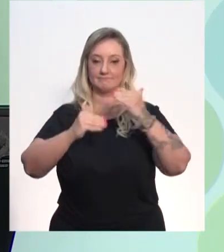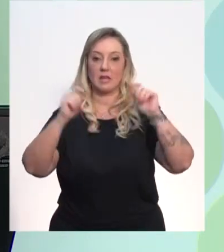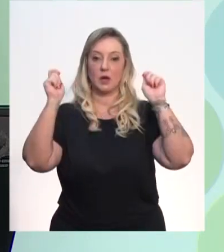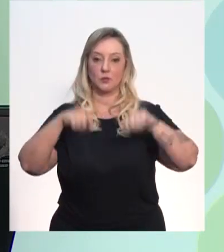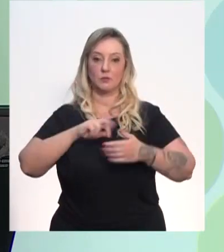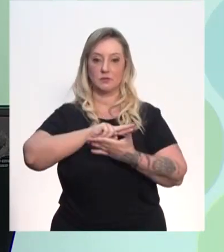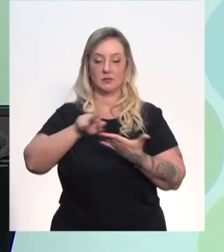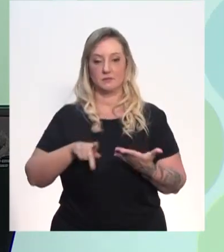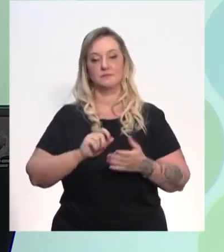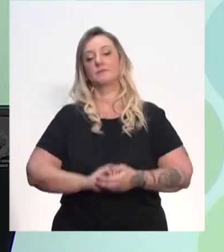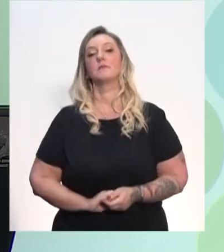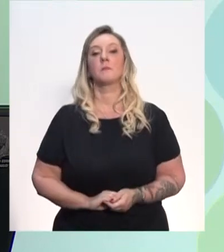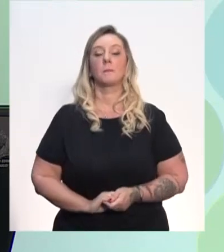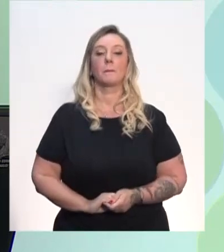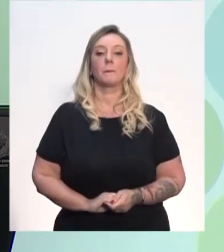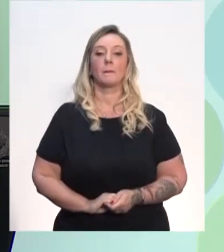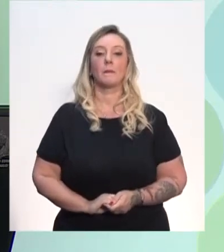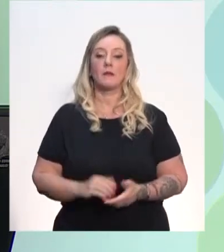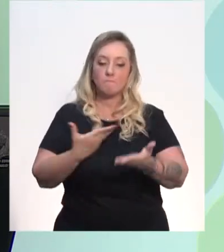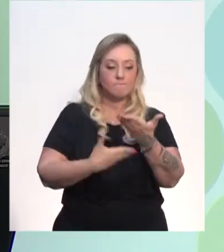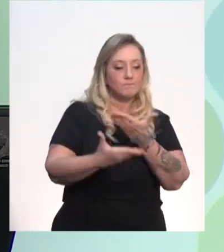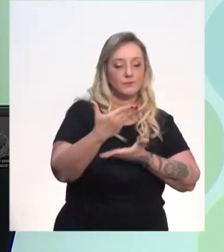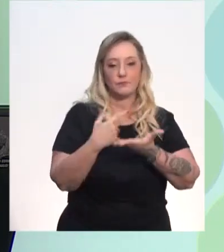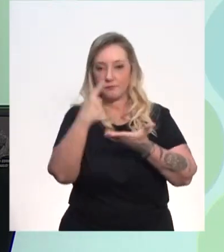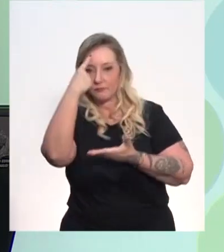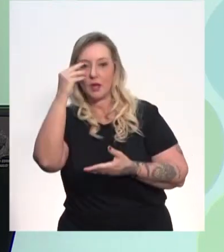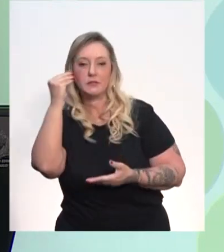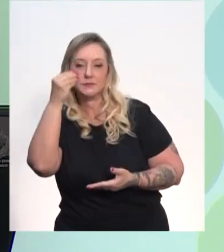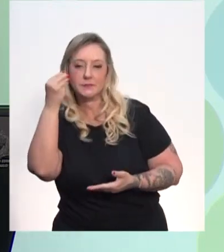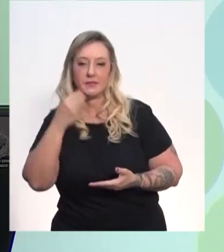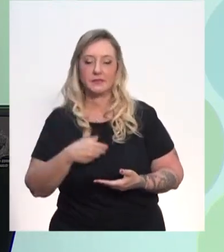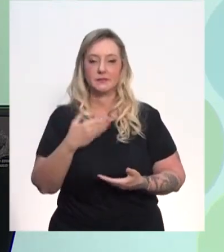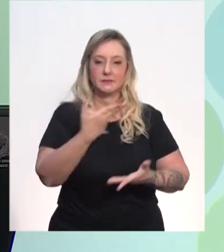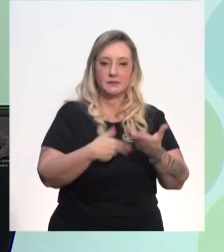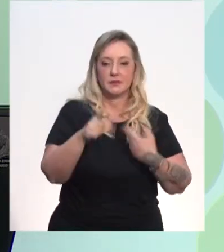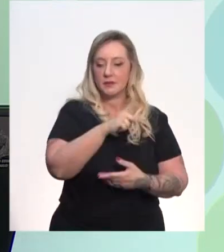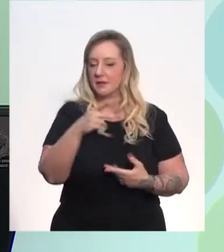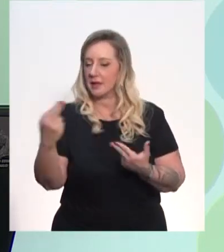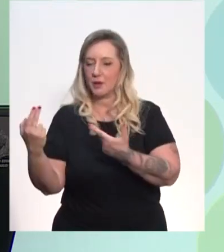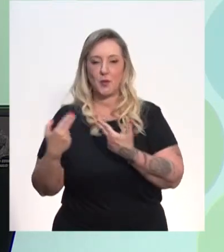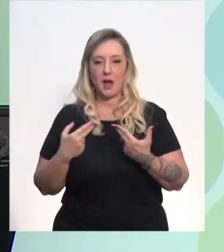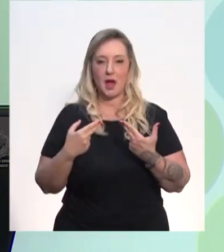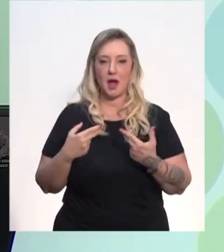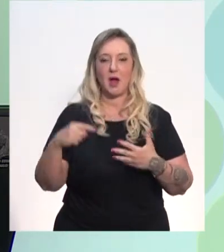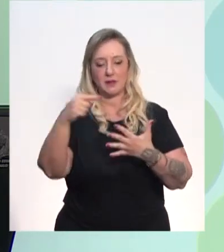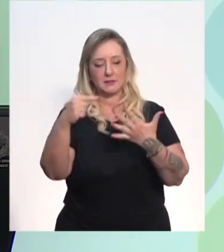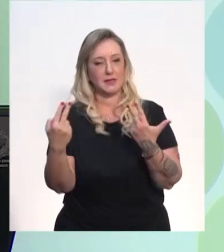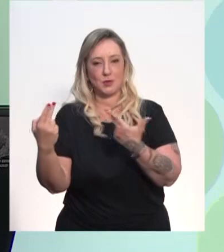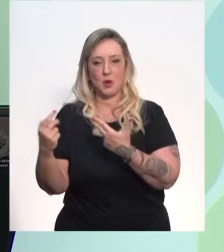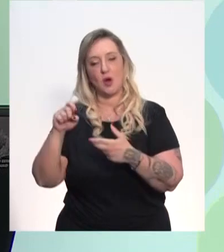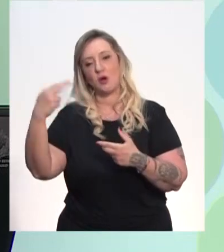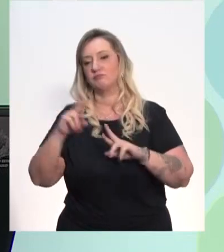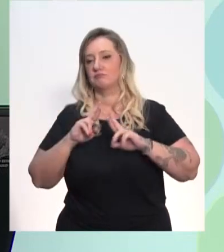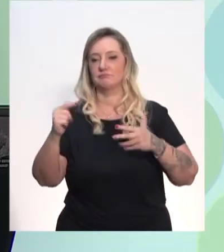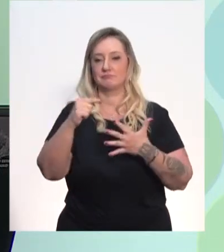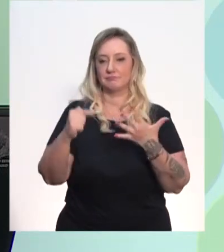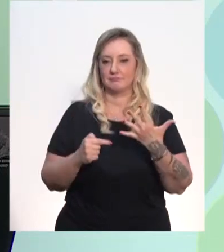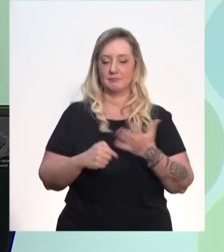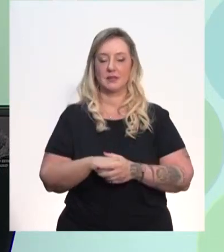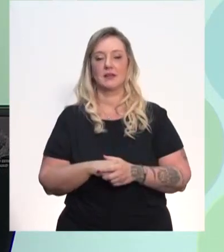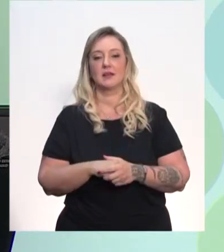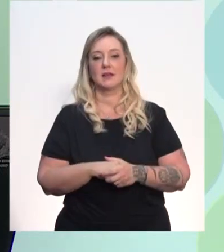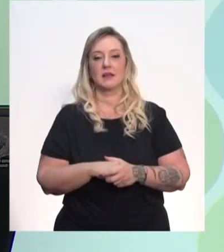na minha fala aqui inicialmente, a ATPC é um espaço de formação, é um espaço de formação continuada, né? E eu lembro,